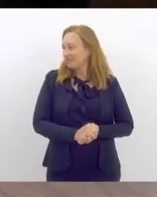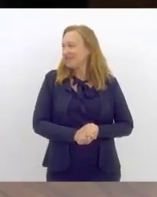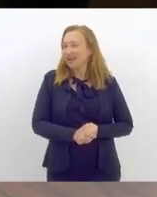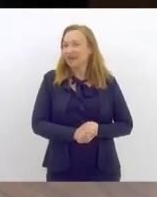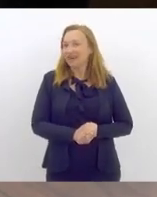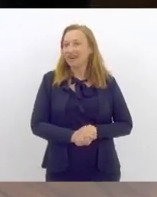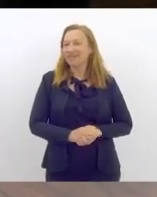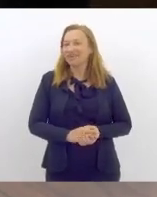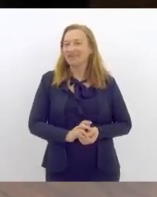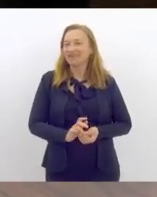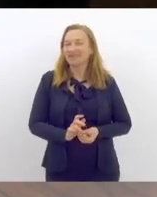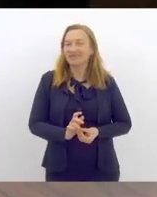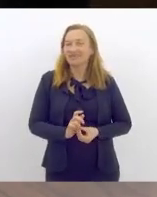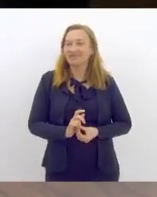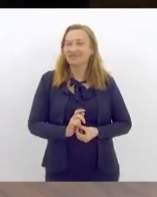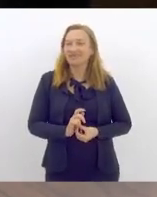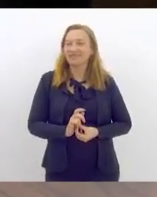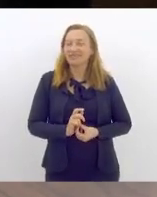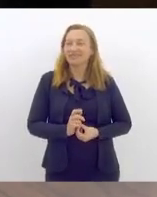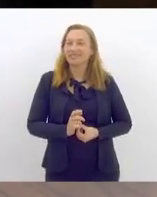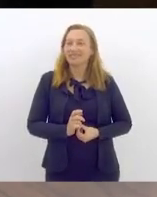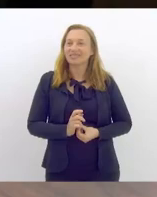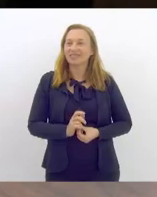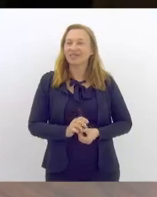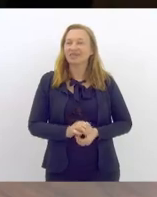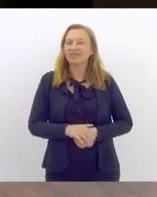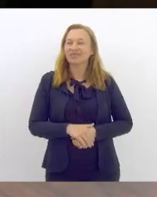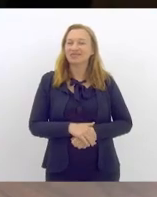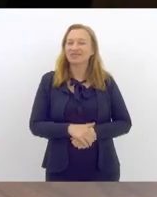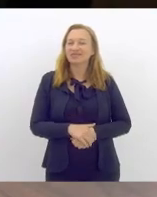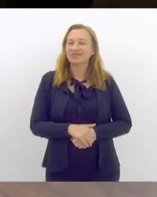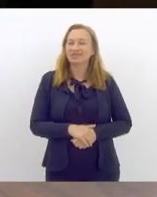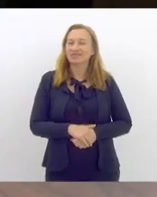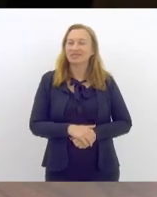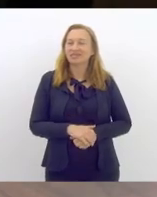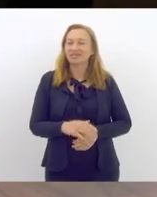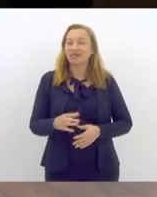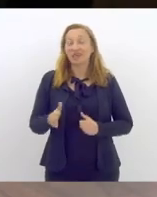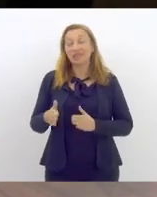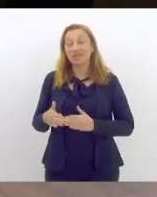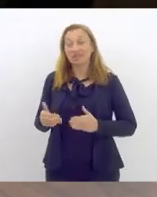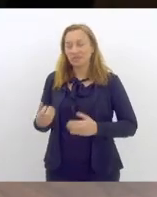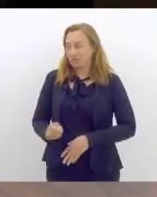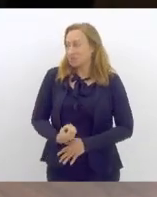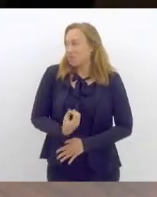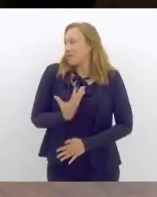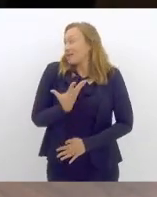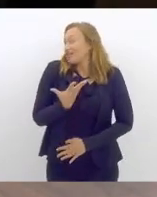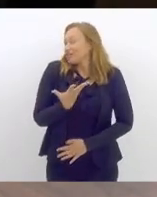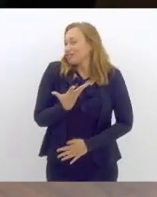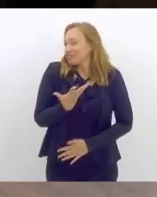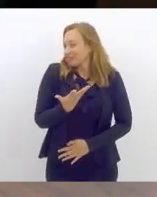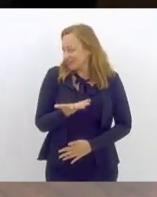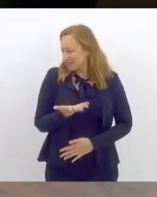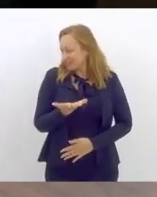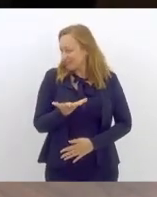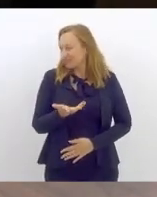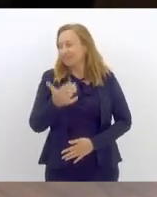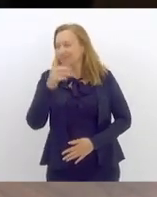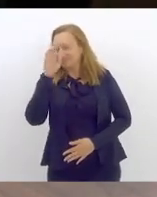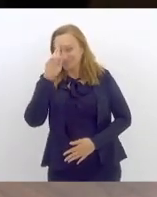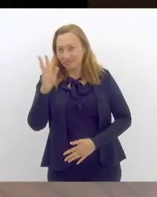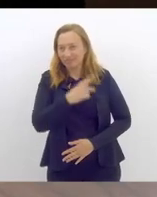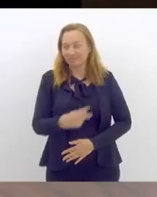Afinal de contas, nos é permitido ter licenças poéticas, né? Mas, senhora presidente,